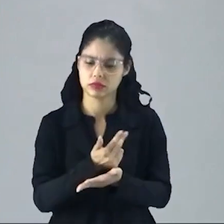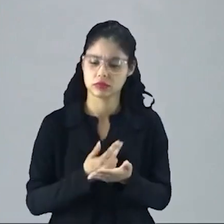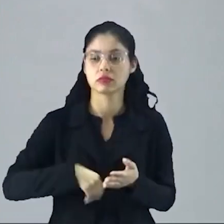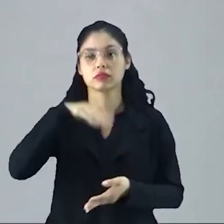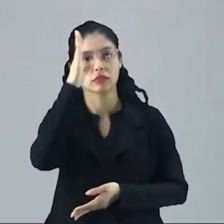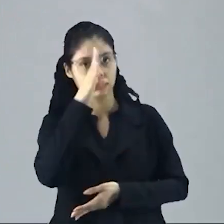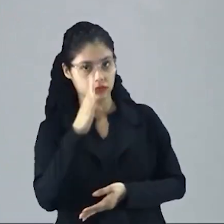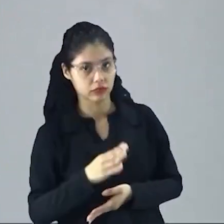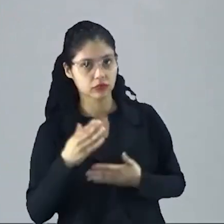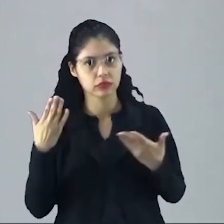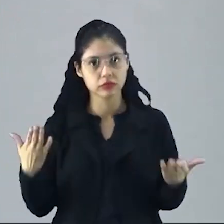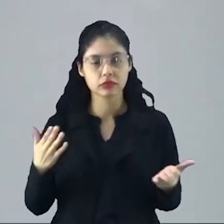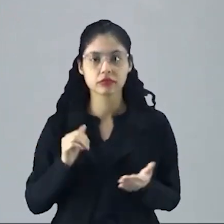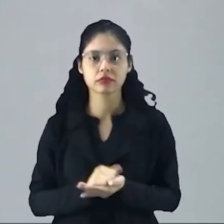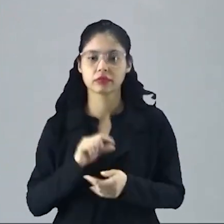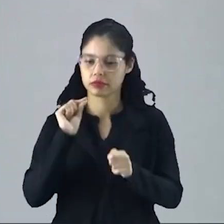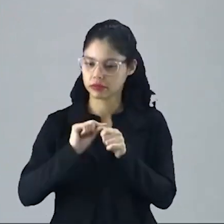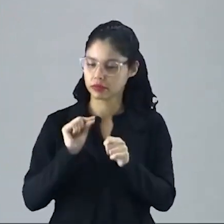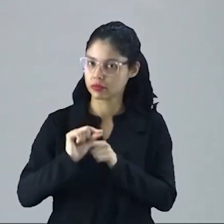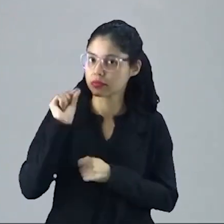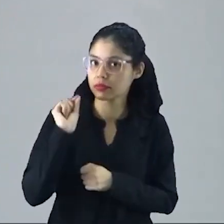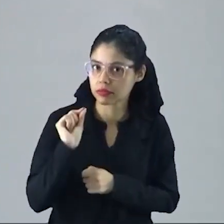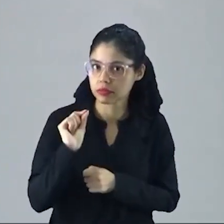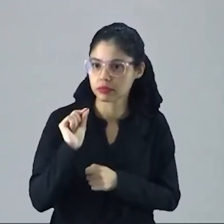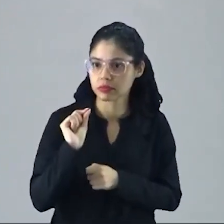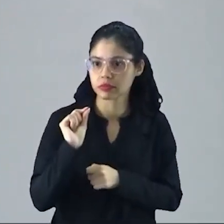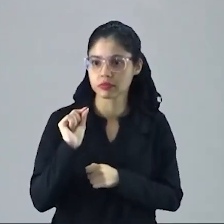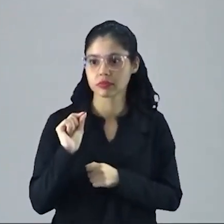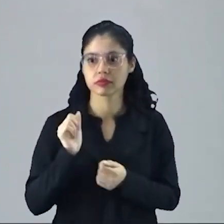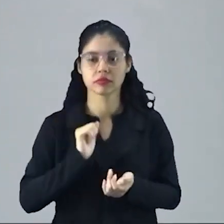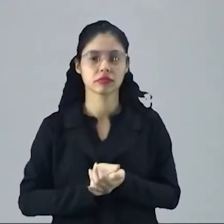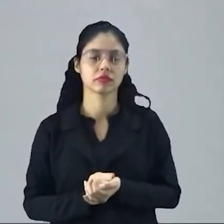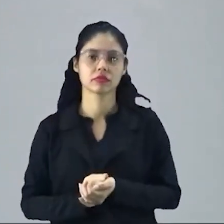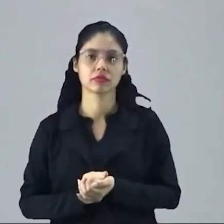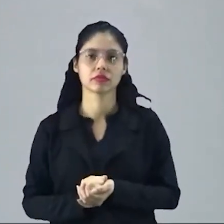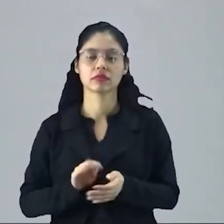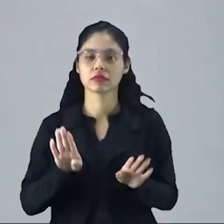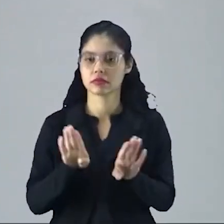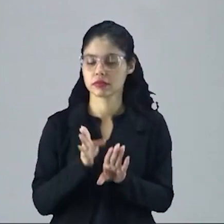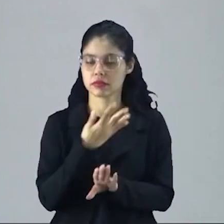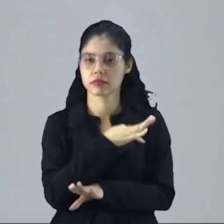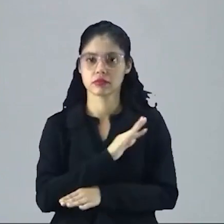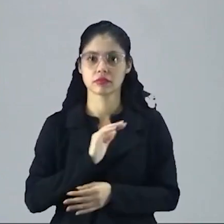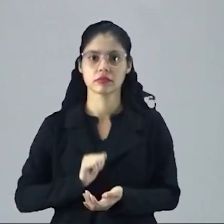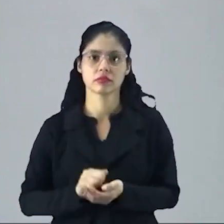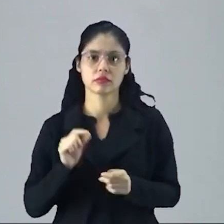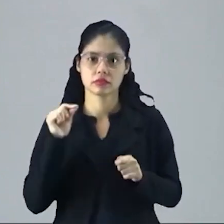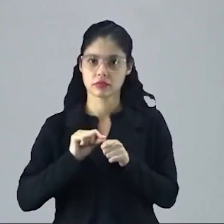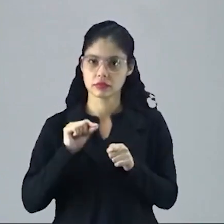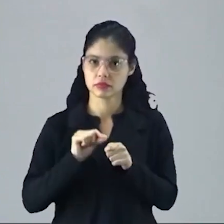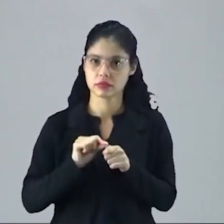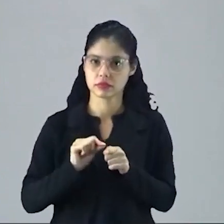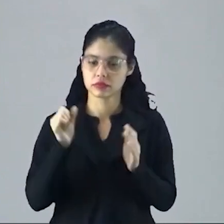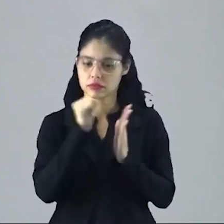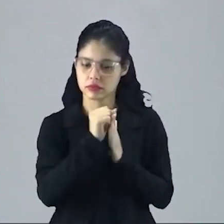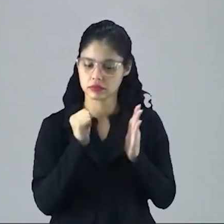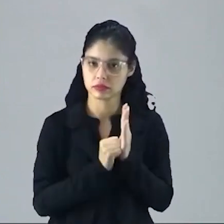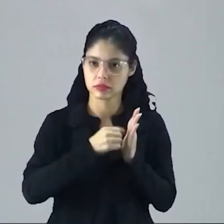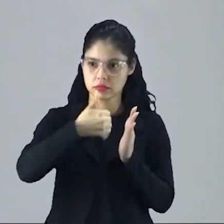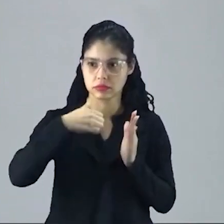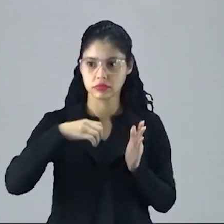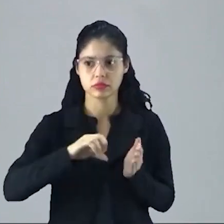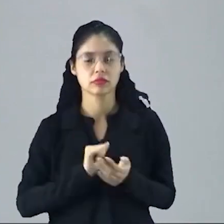artistas brasileiros, gente, eles são formados pela Academia Real Brasileira, que foi fundada no século